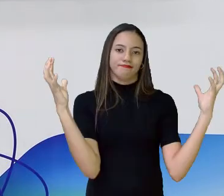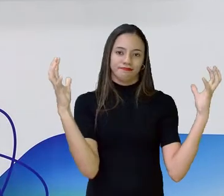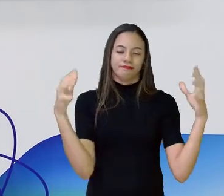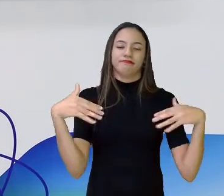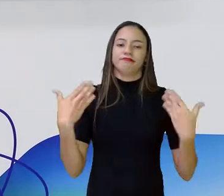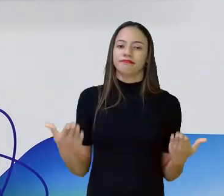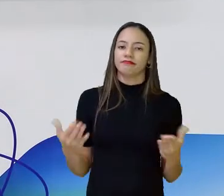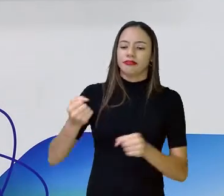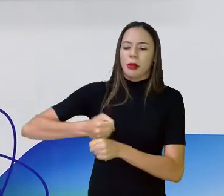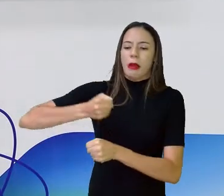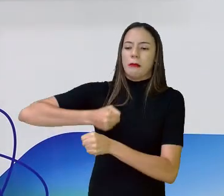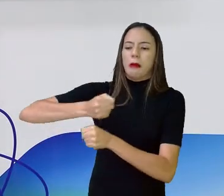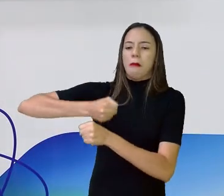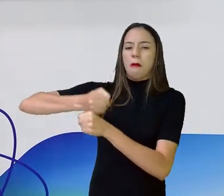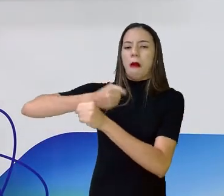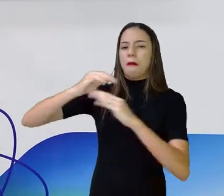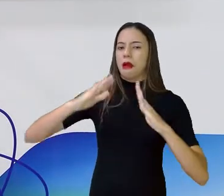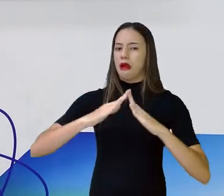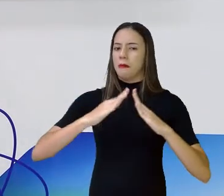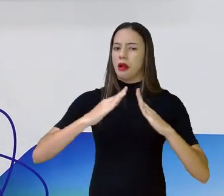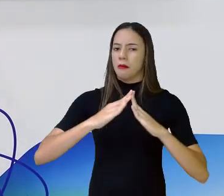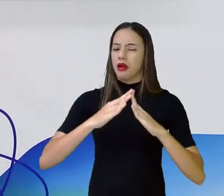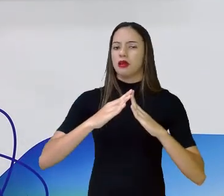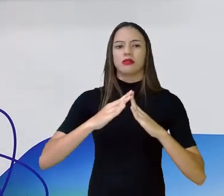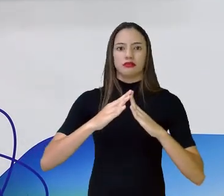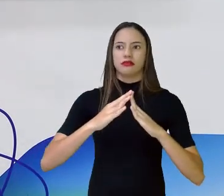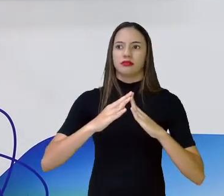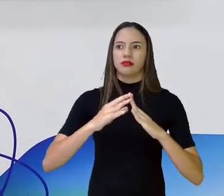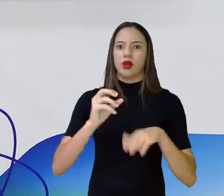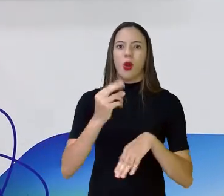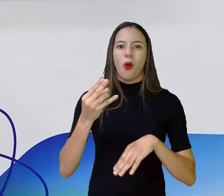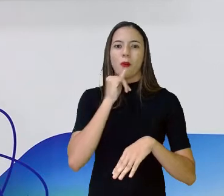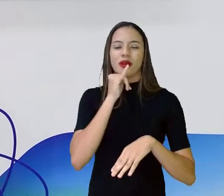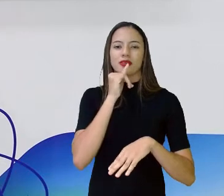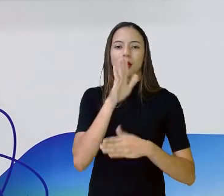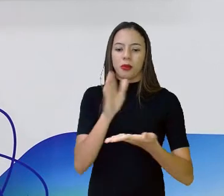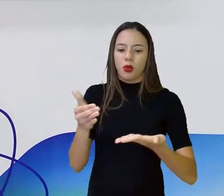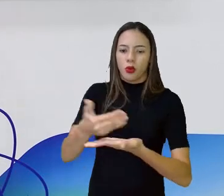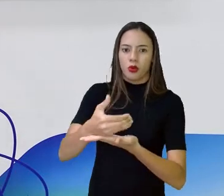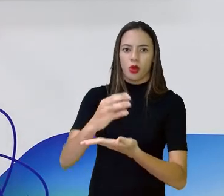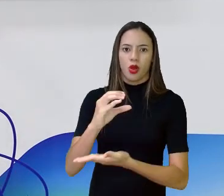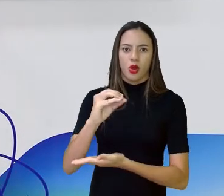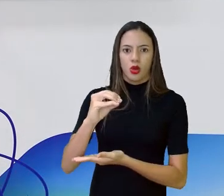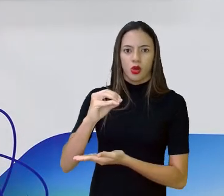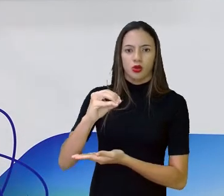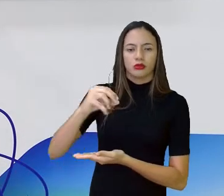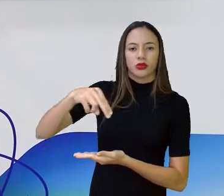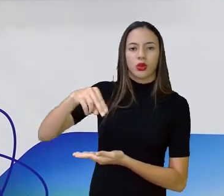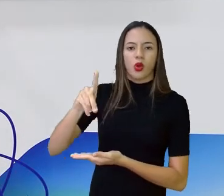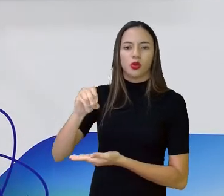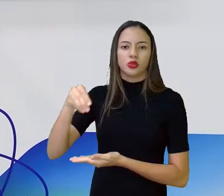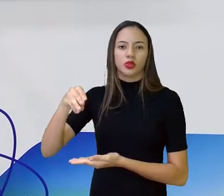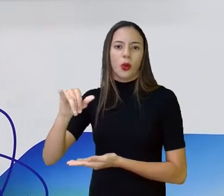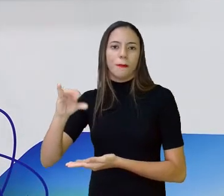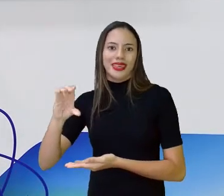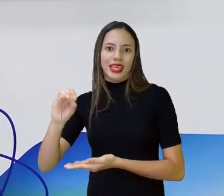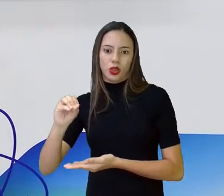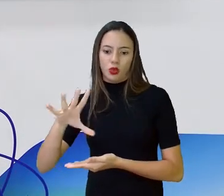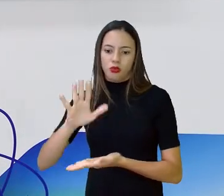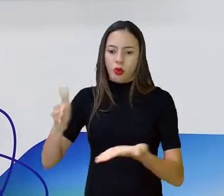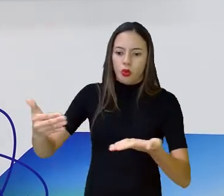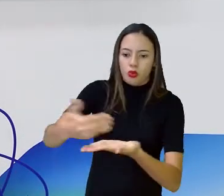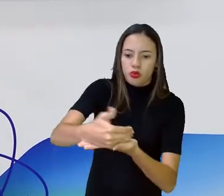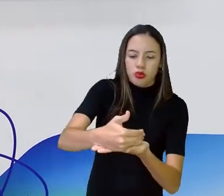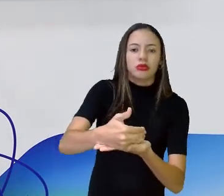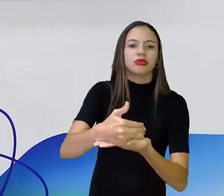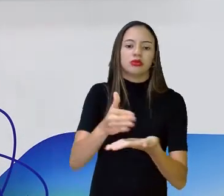nós construímos nossas casas, quando conjuntos residenciais são construídos, todas as pessoas que vão morar ali, todo